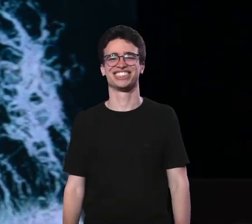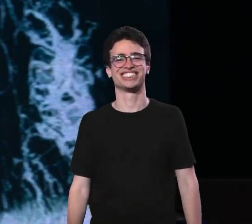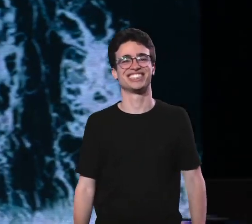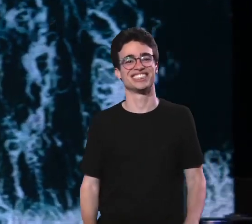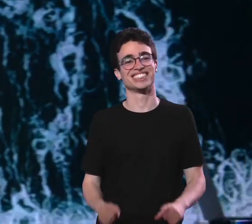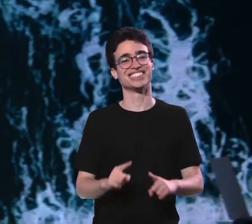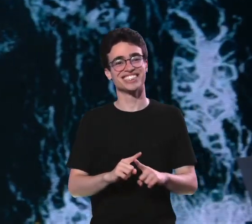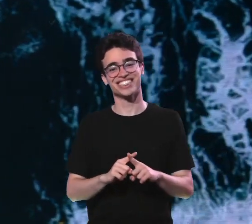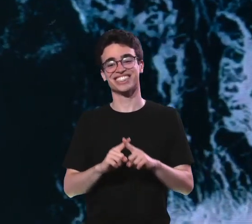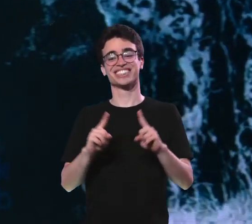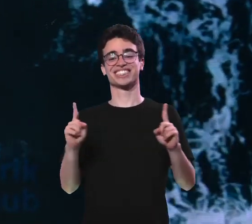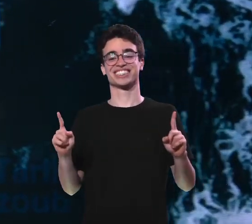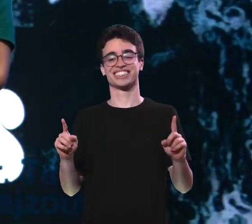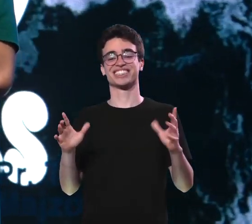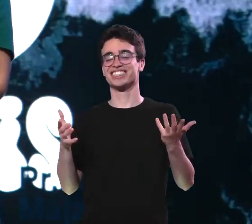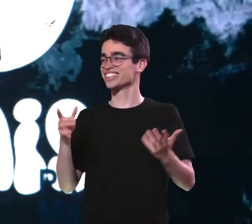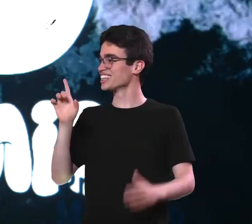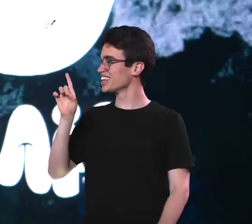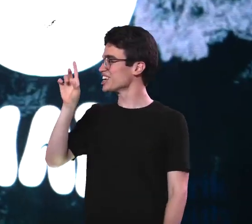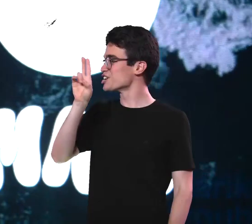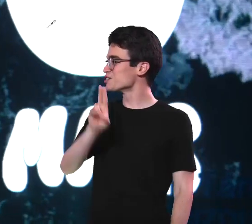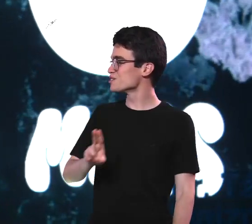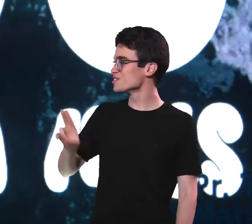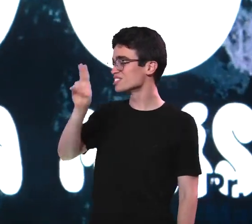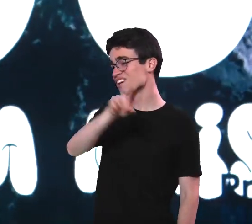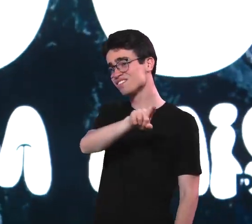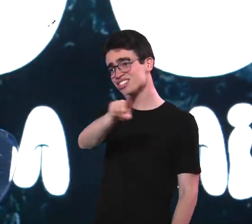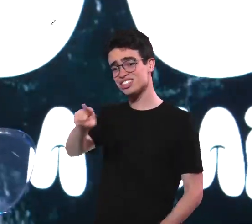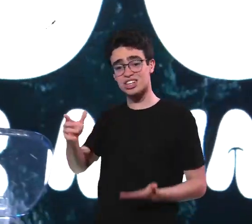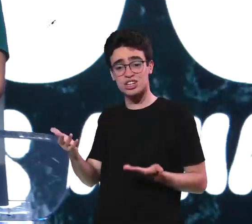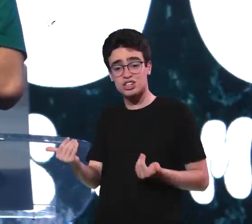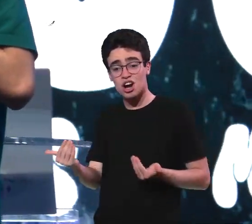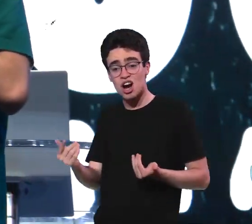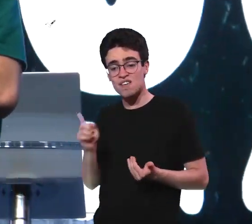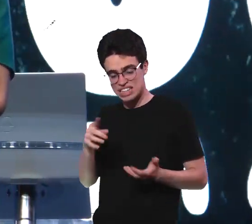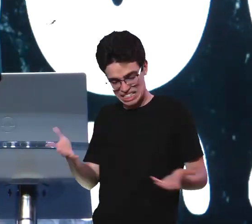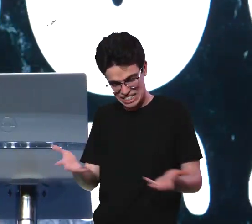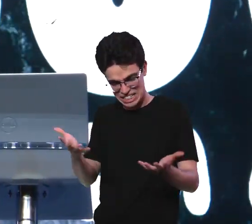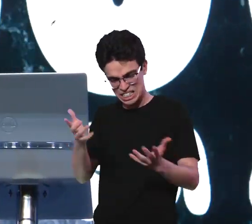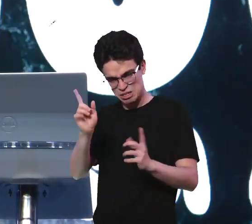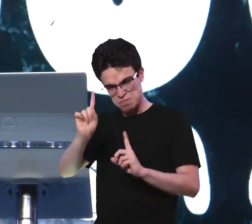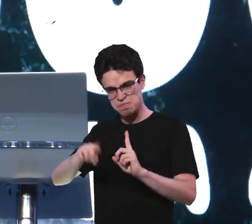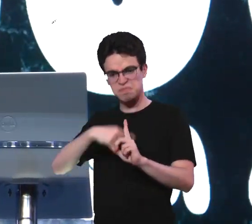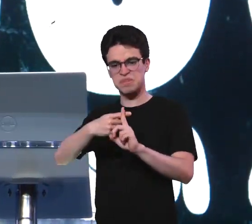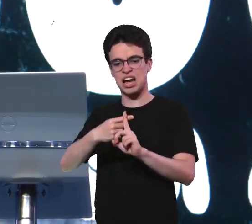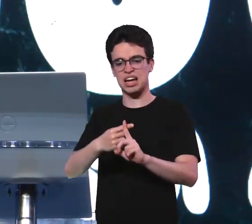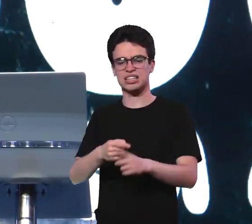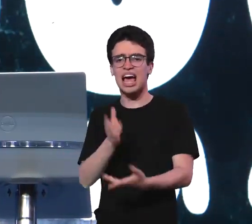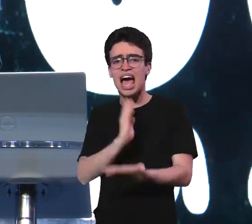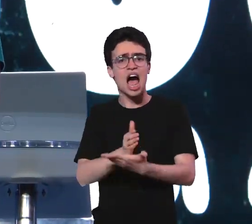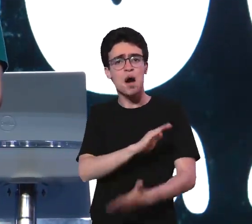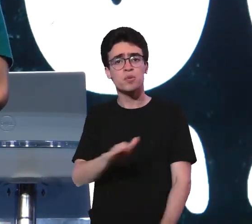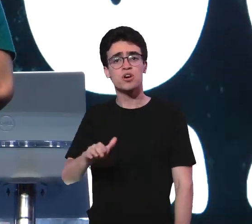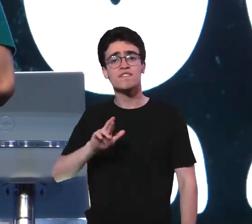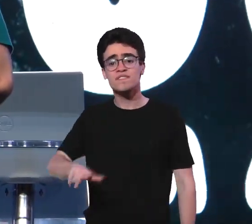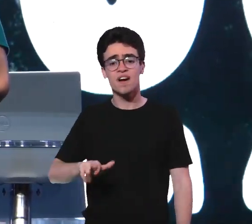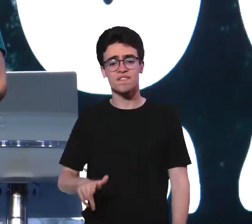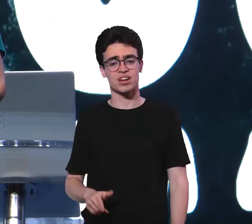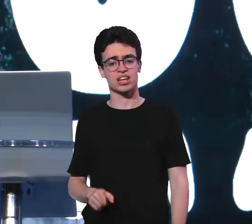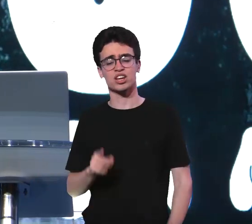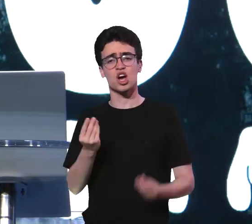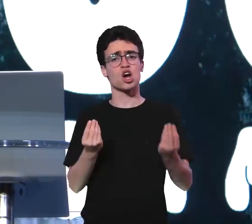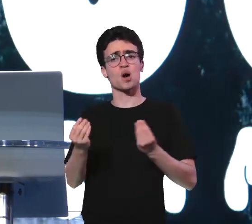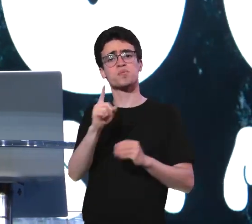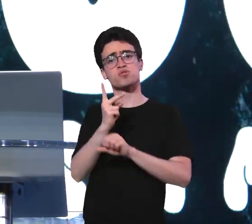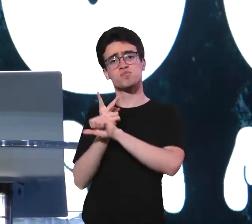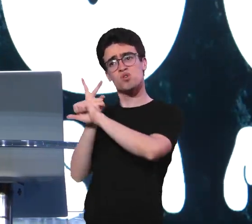Só que Deus quer usar os mais jovens para te fazer ir além. Não acabou. Cadê aquela busca?